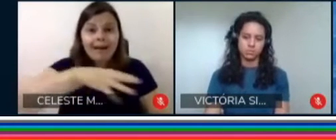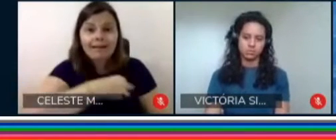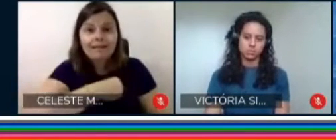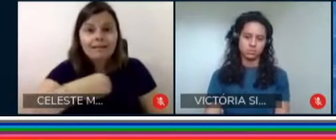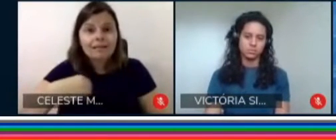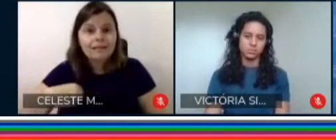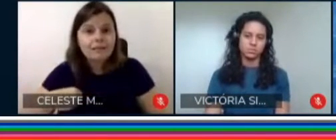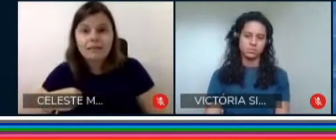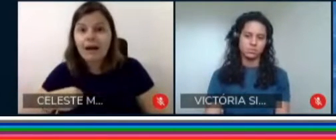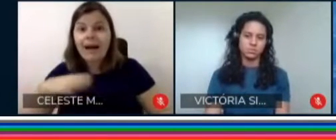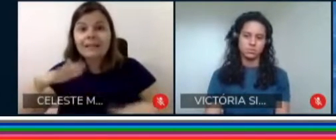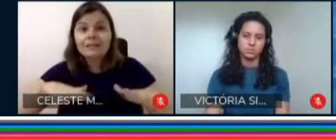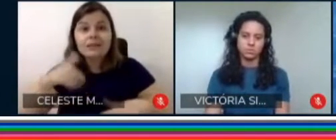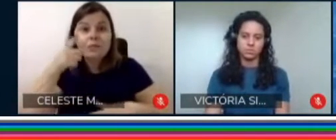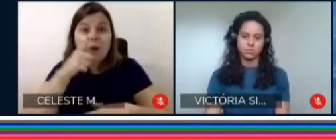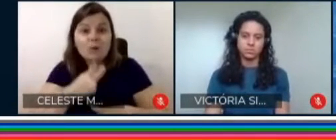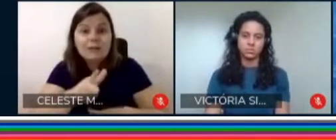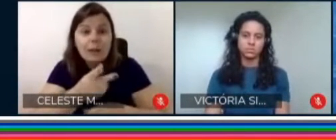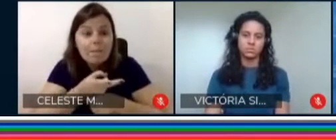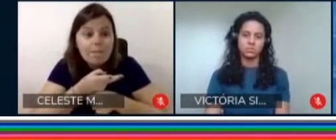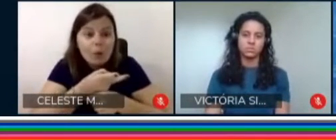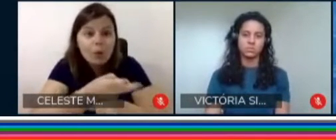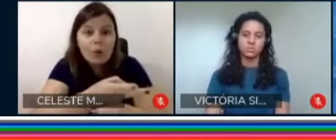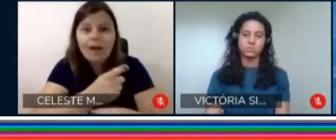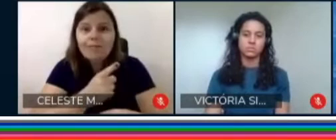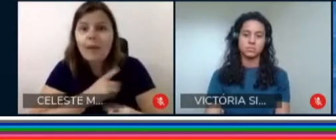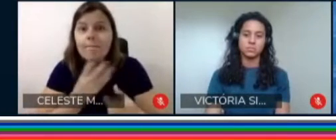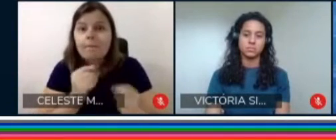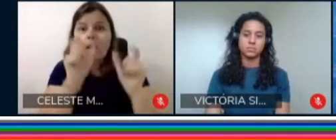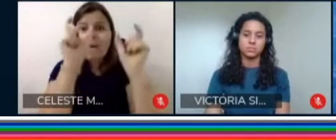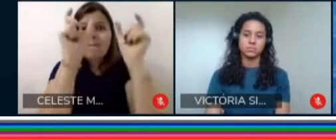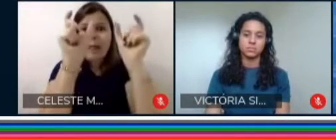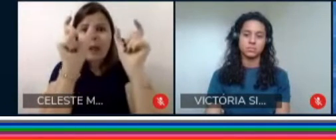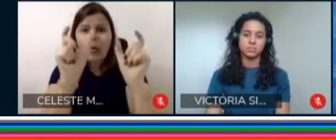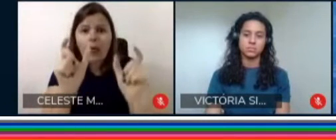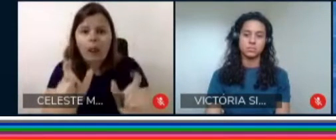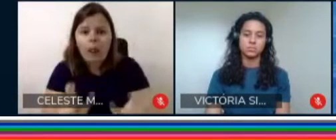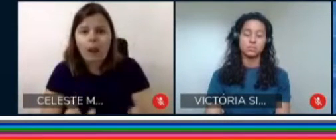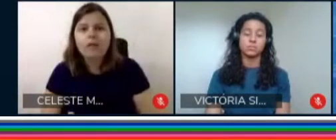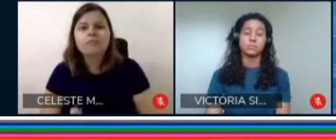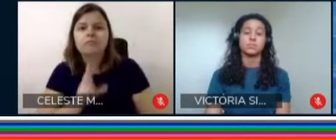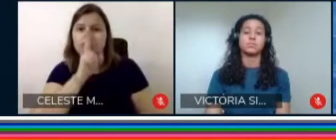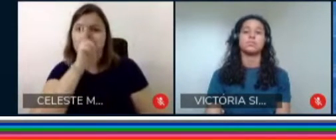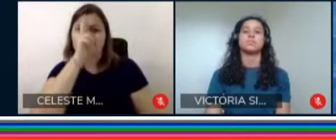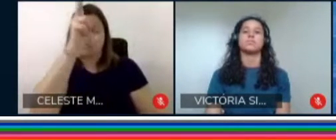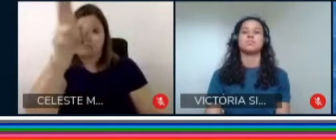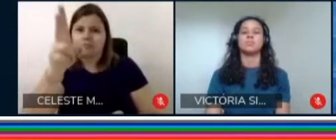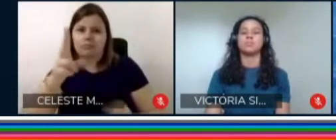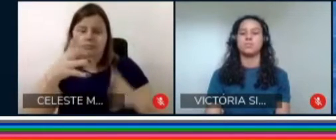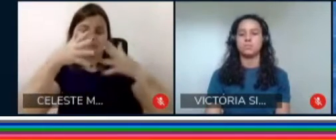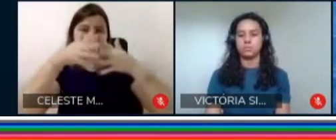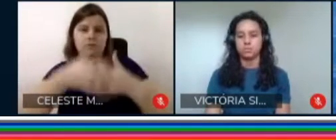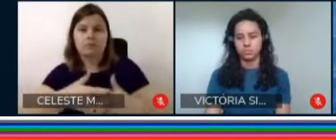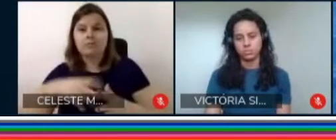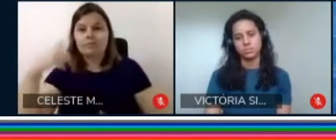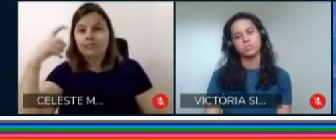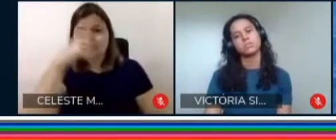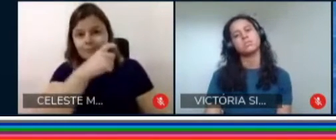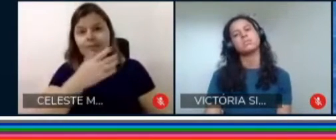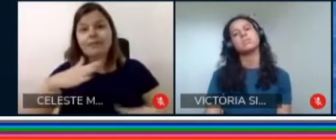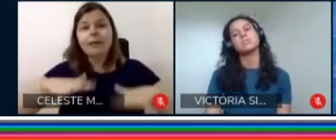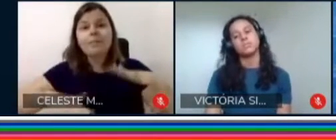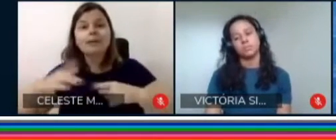de busca, é uma folha inteira, às vezes. Então, isso vai se complexificando à medida que a tua pesquisa vai